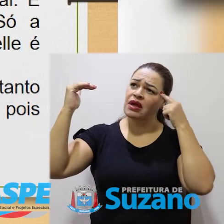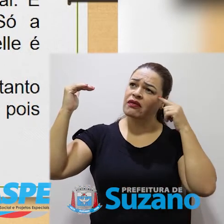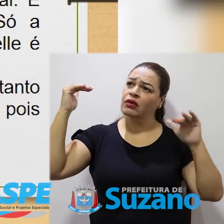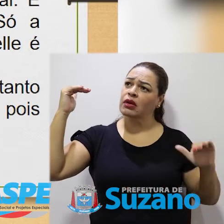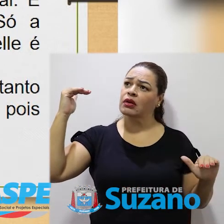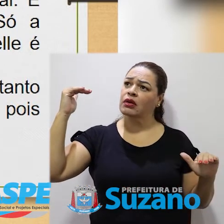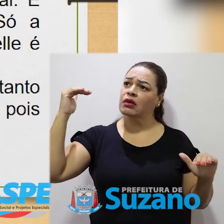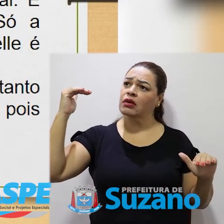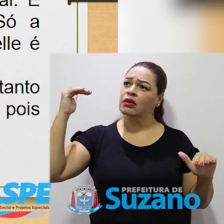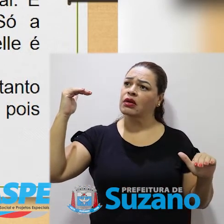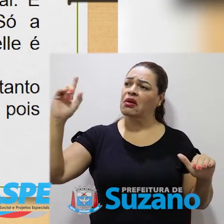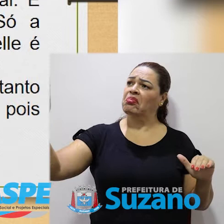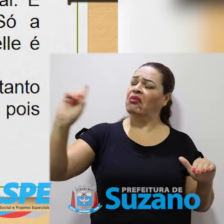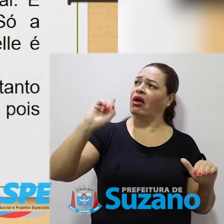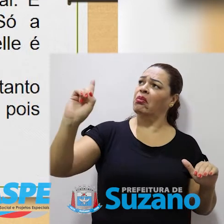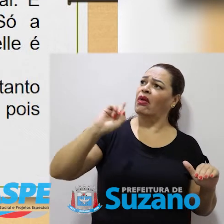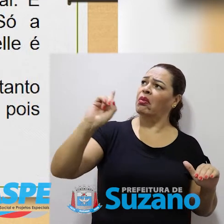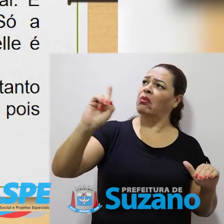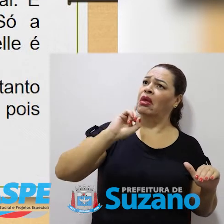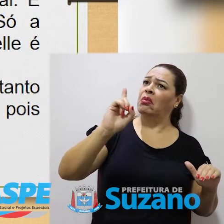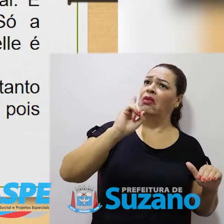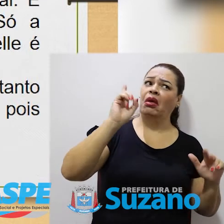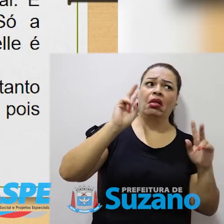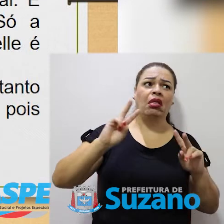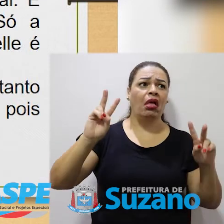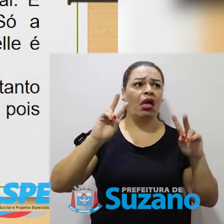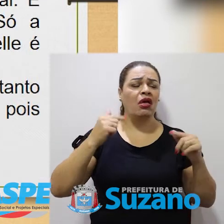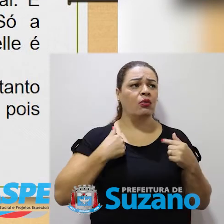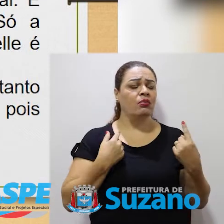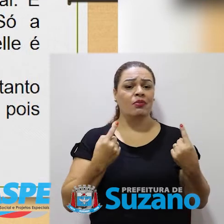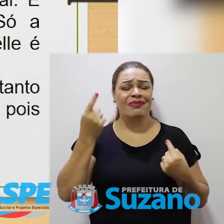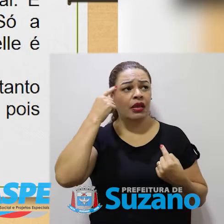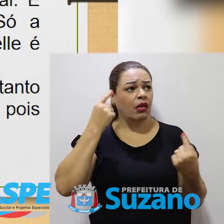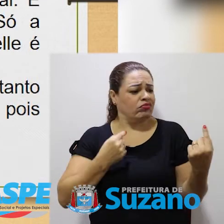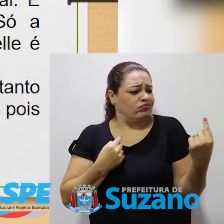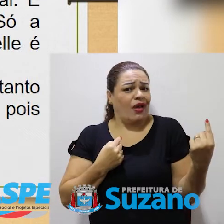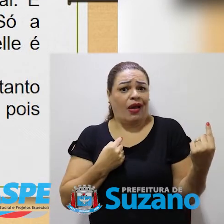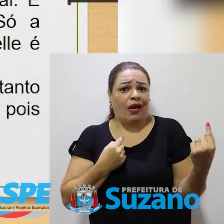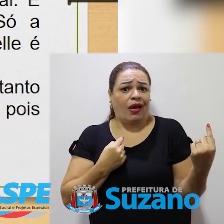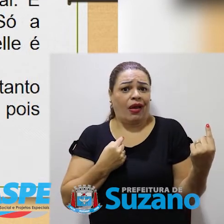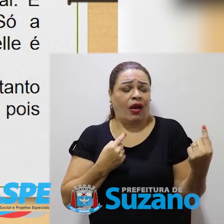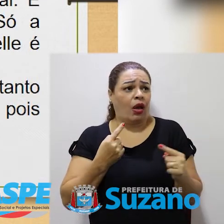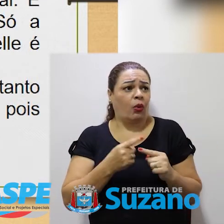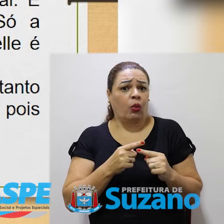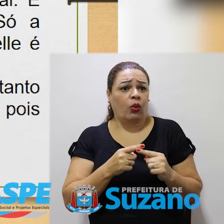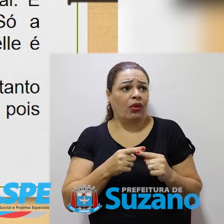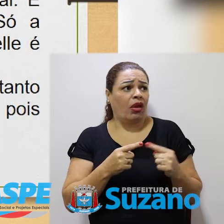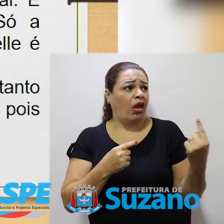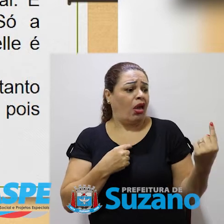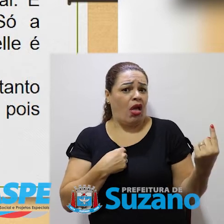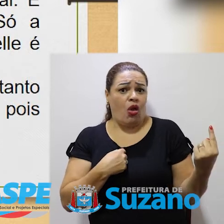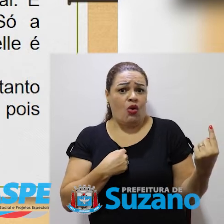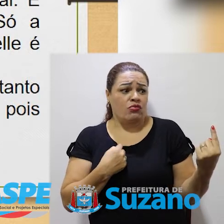julgava-me limitada ao meu estado atual. E, sobretudo, achava que eu era única, só no mundo. Só a Emmanuelle que é surda,